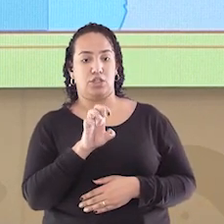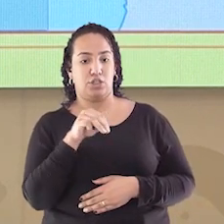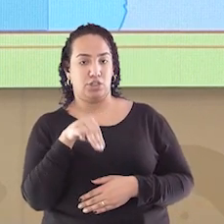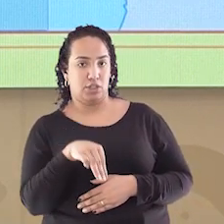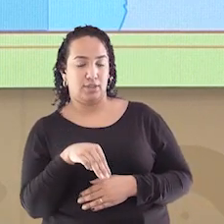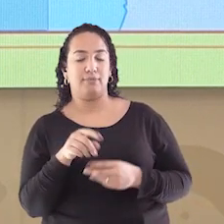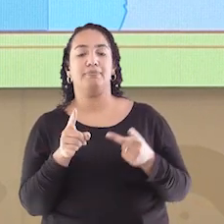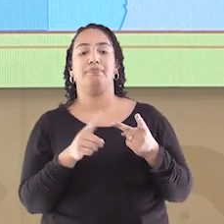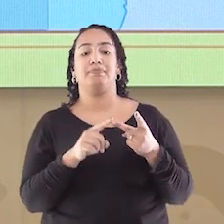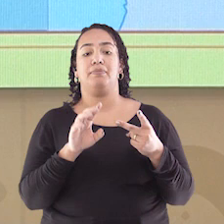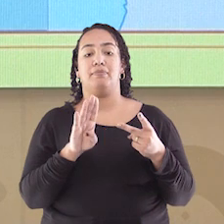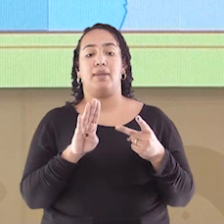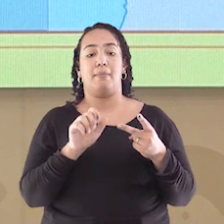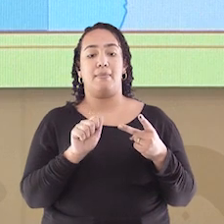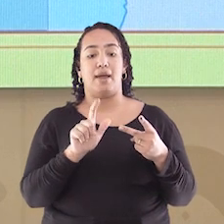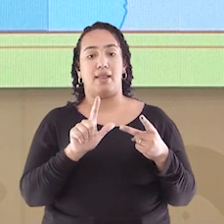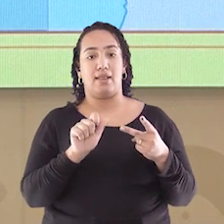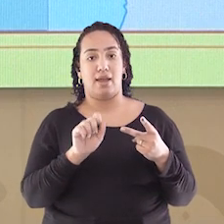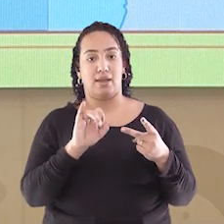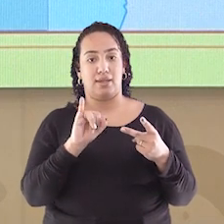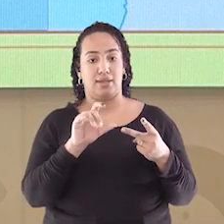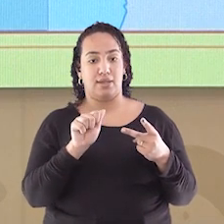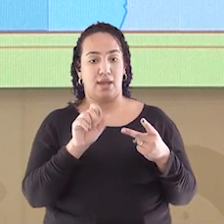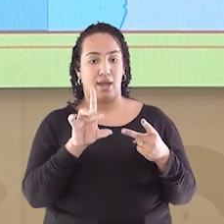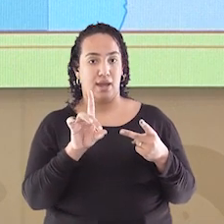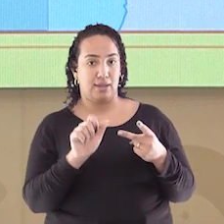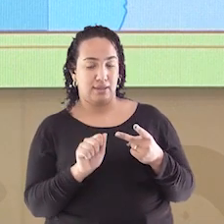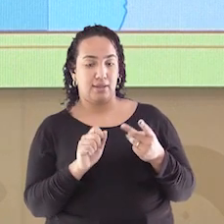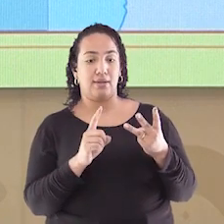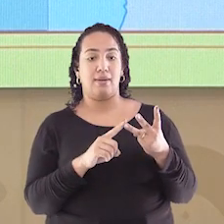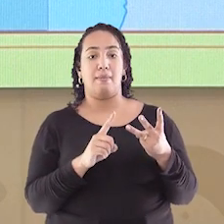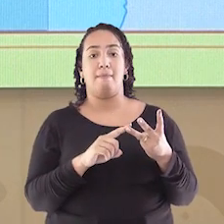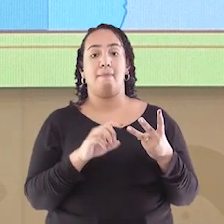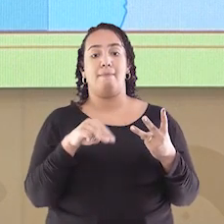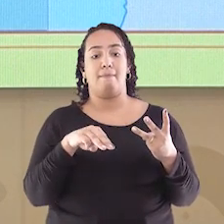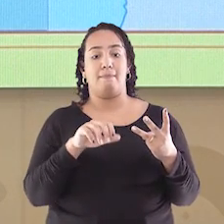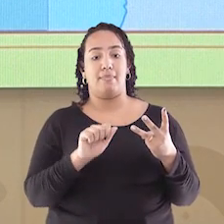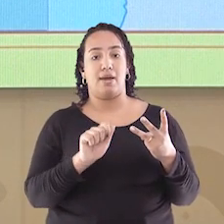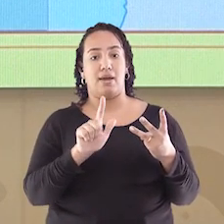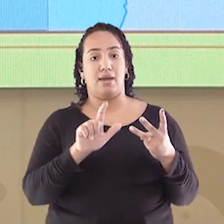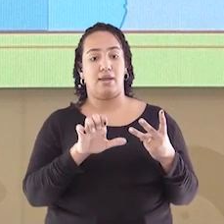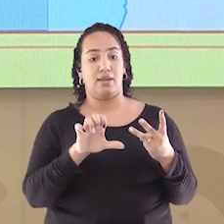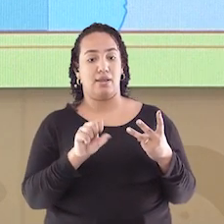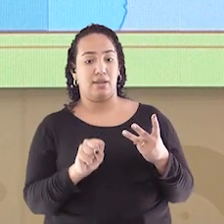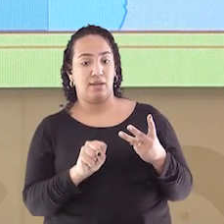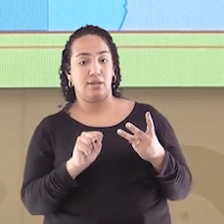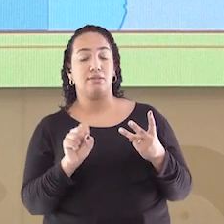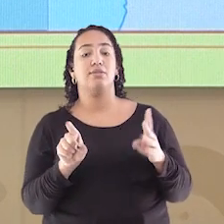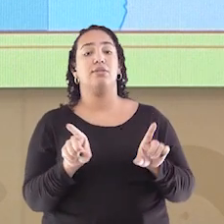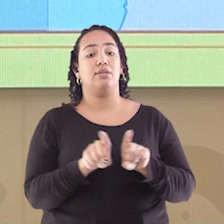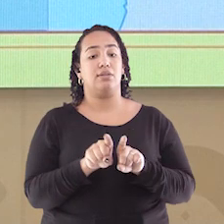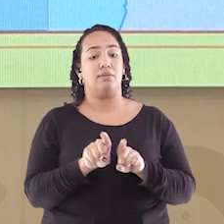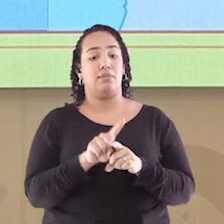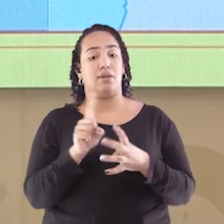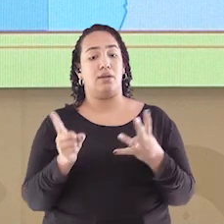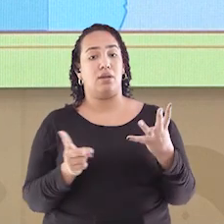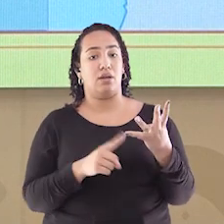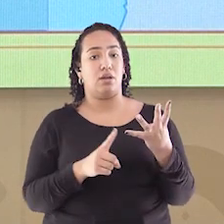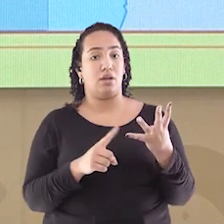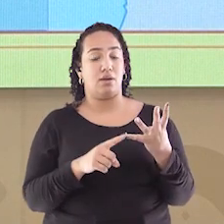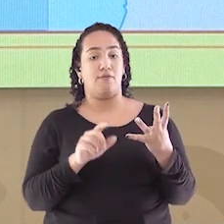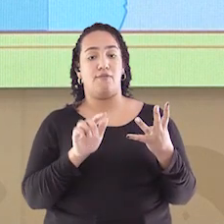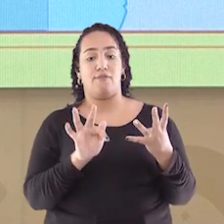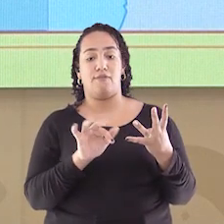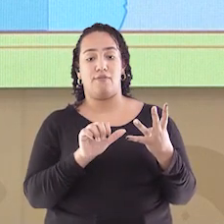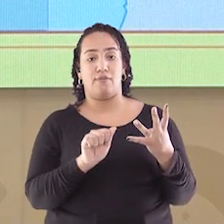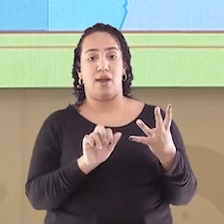Grã-Pará, a balaiada em Maranhão, a revolta dos malês e a sabinada lá na Bahia, e pularemos lá para o Rio Grande do Sul com a